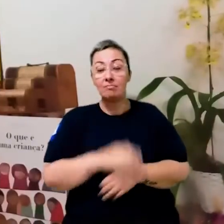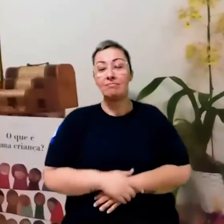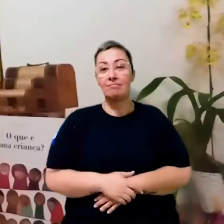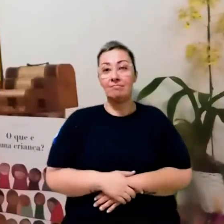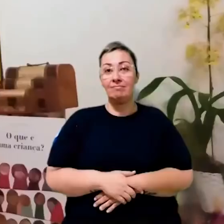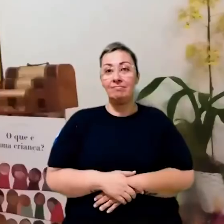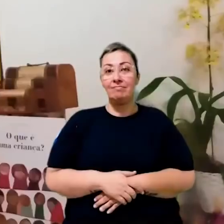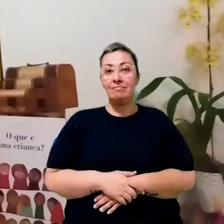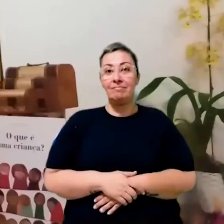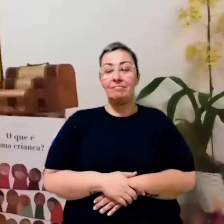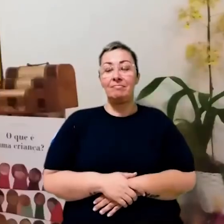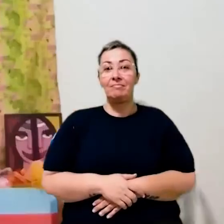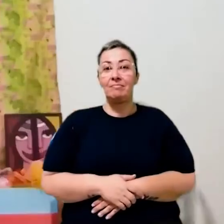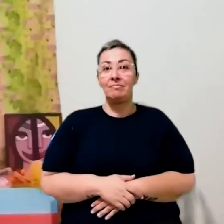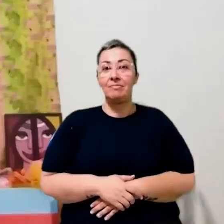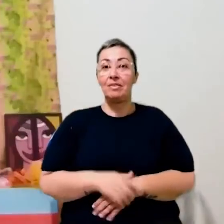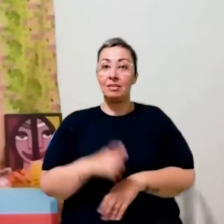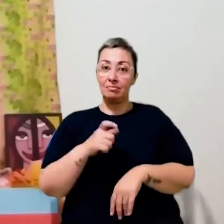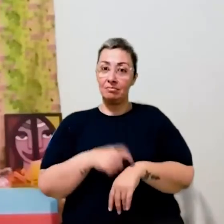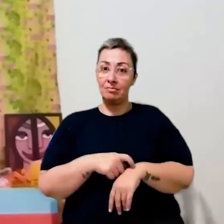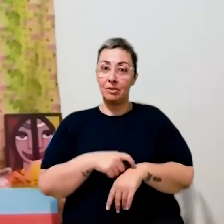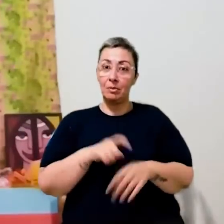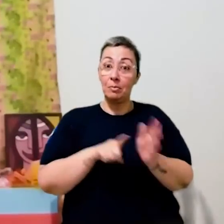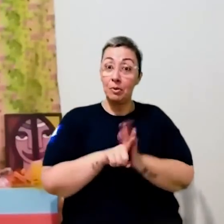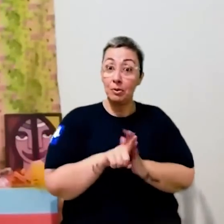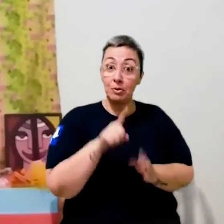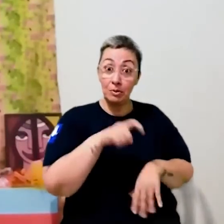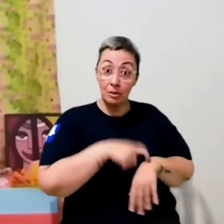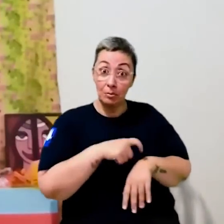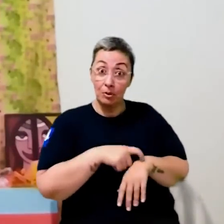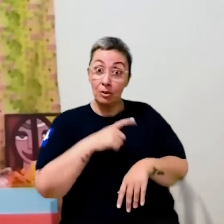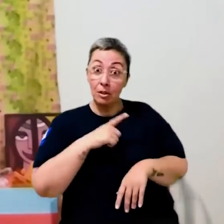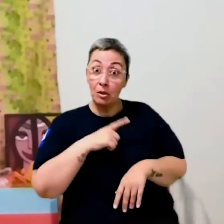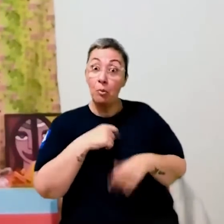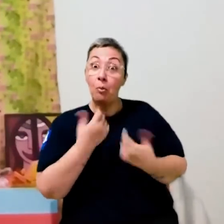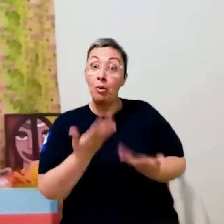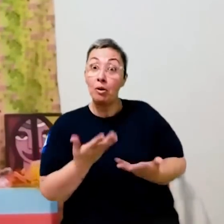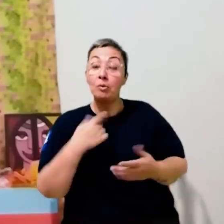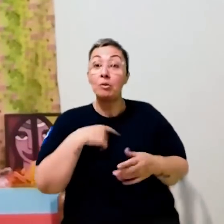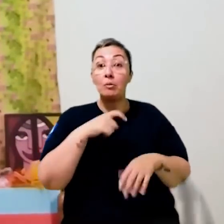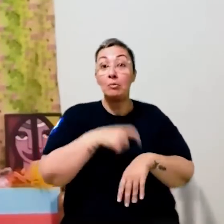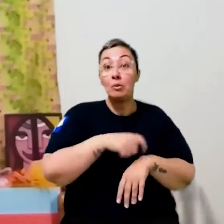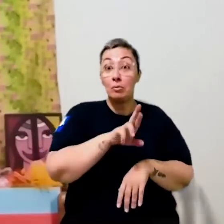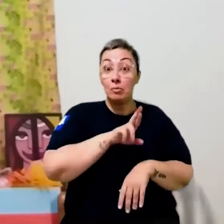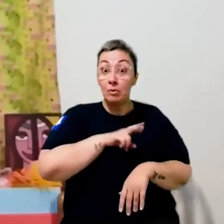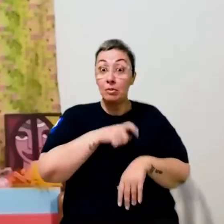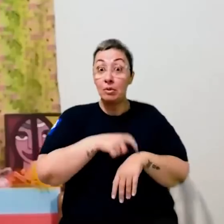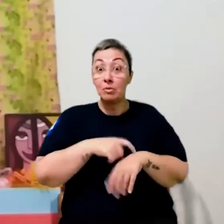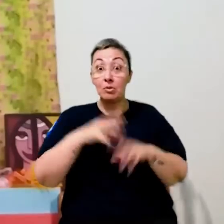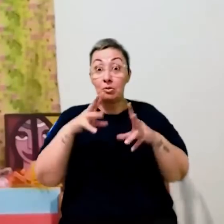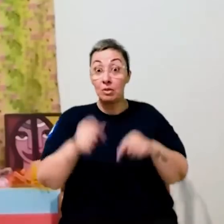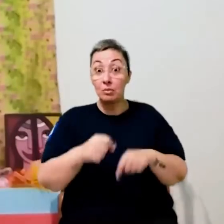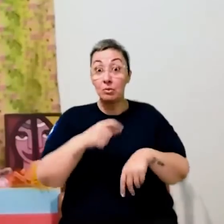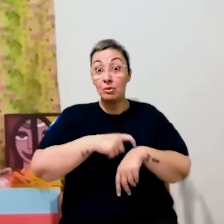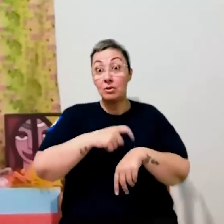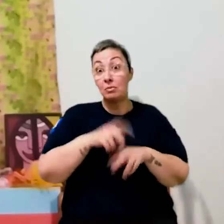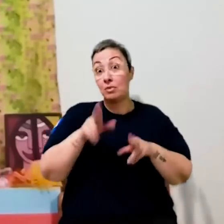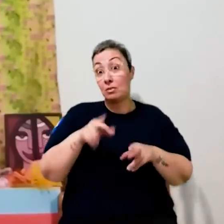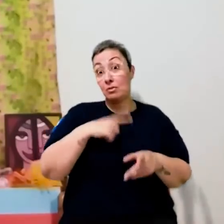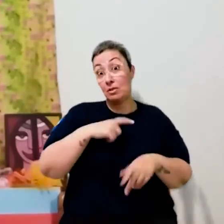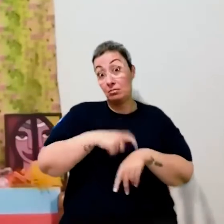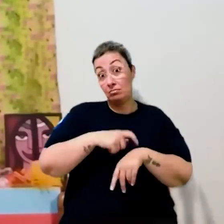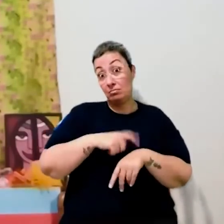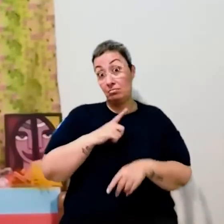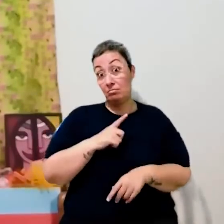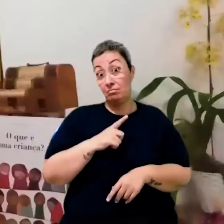doce. O tempo perguntou pro tempo quanto tempo o tempo tem. O tempo respondeu pro tempo que o tempo tem tanto tempo quanto tempo o